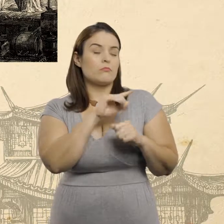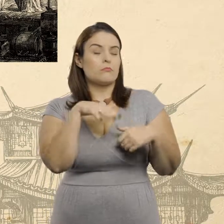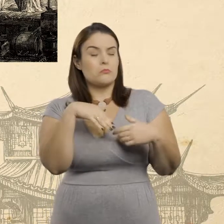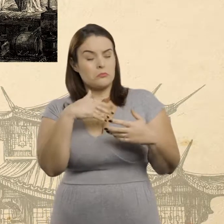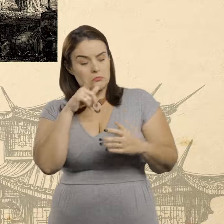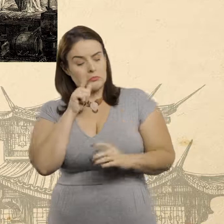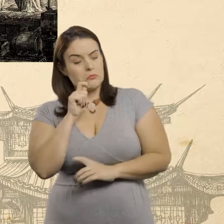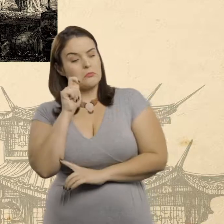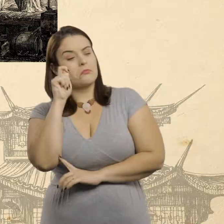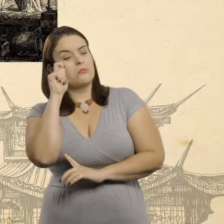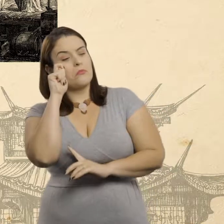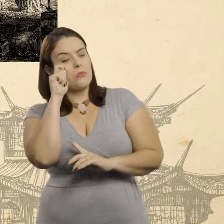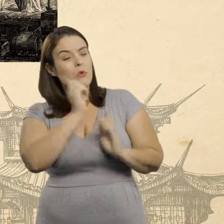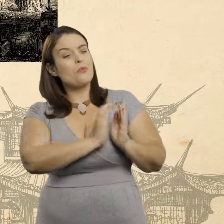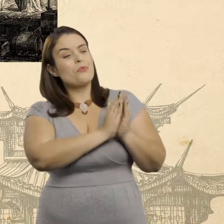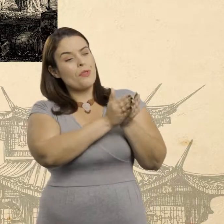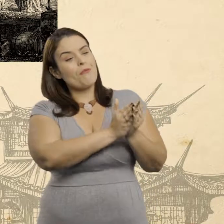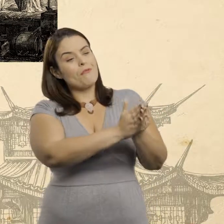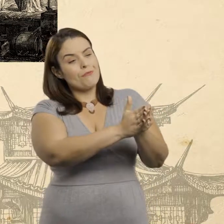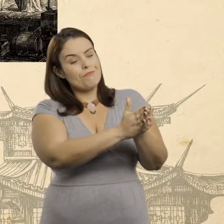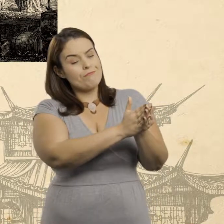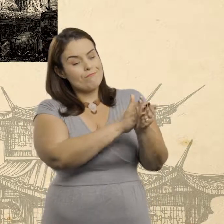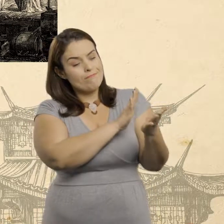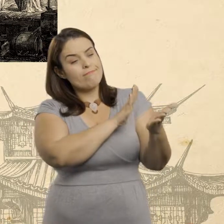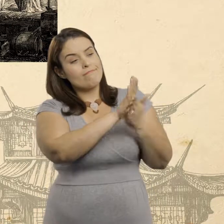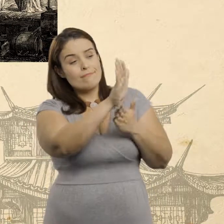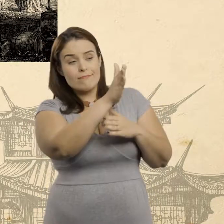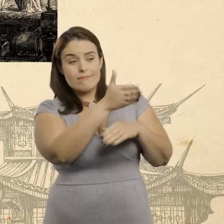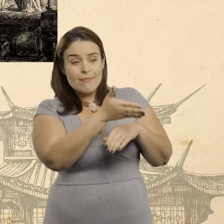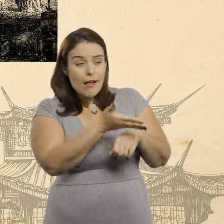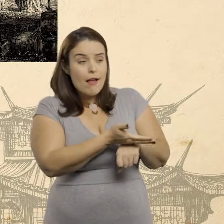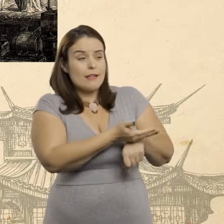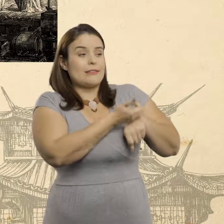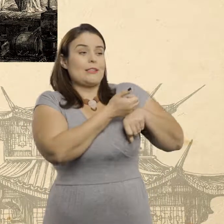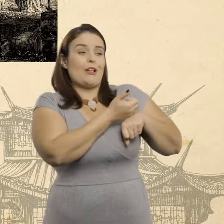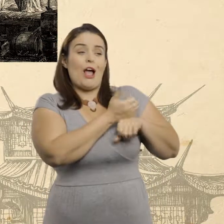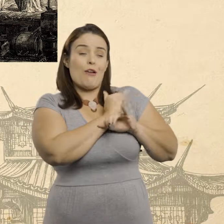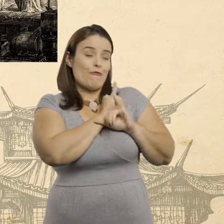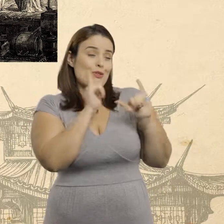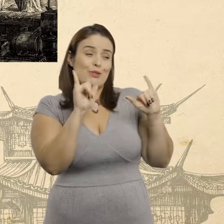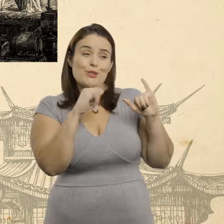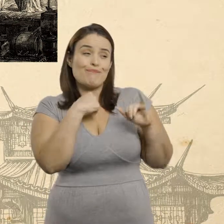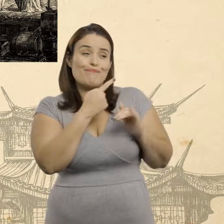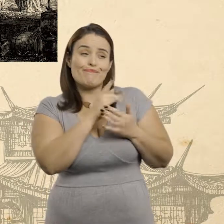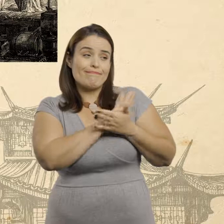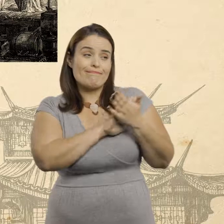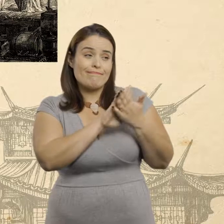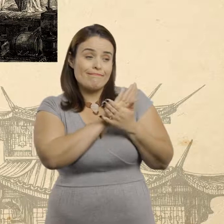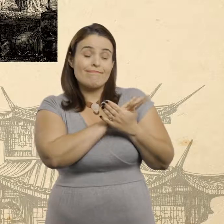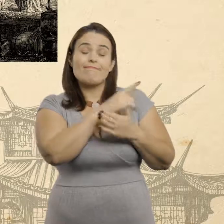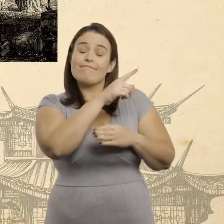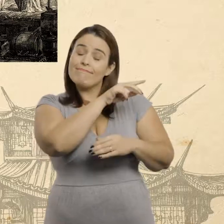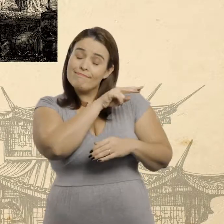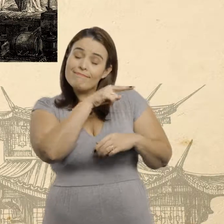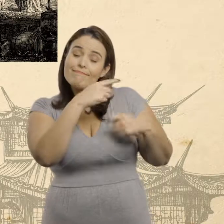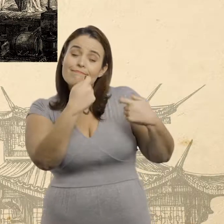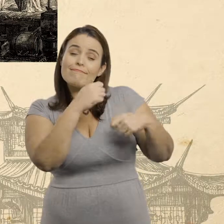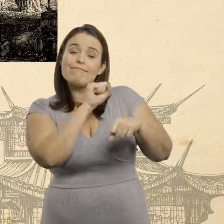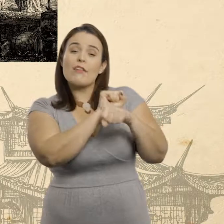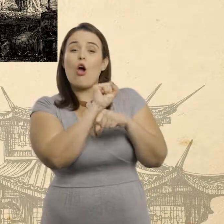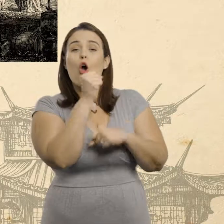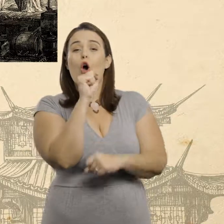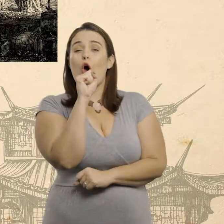O detetive Fix contou que o navio tinha partido antes da hora prevista, sem avisar ninguém. Falou que teriam que